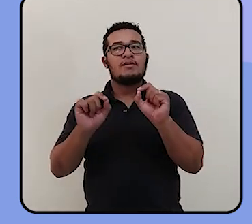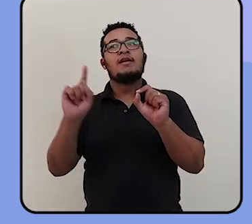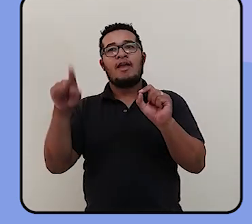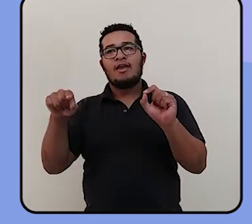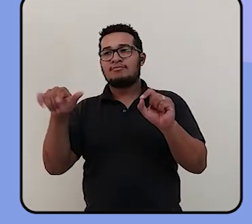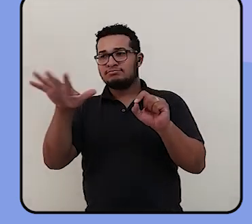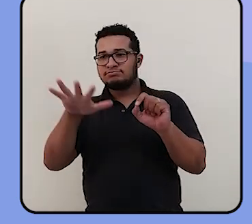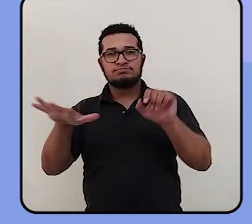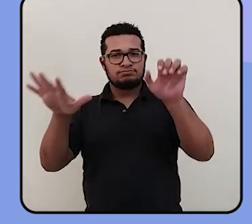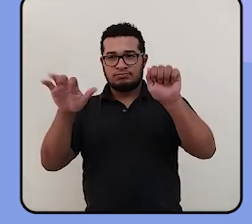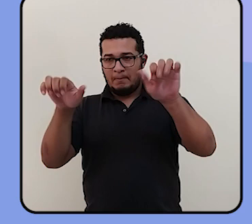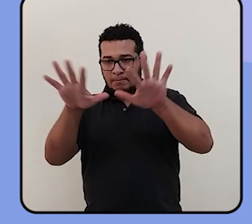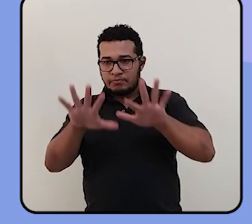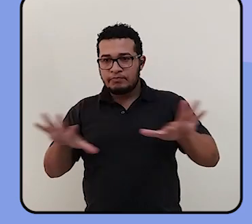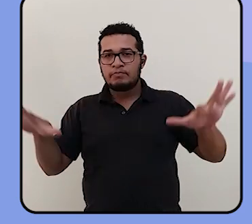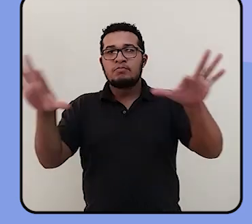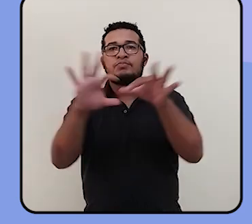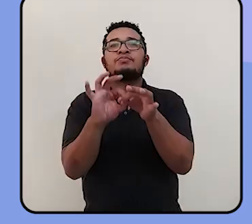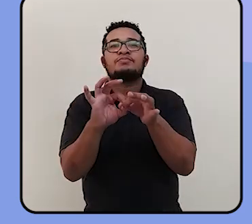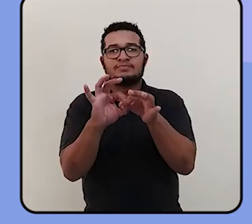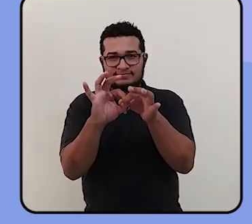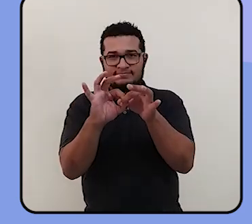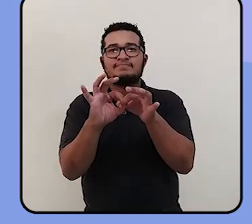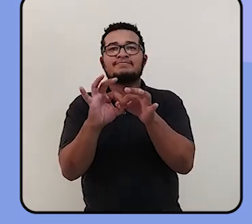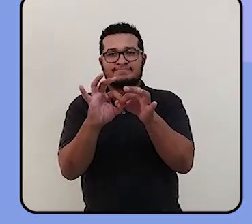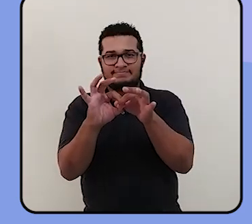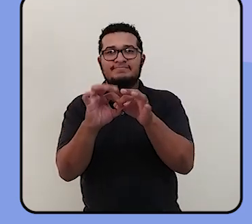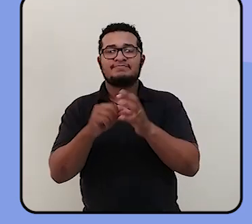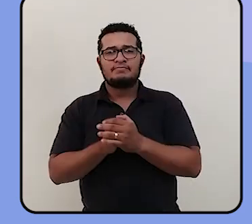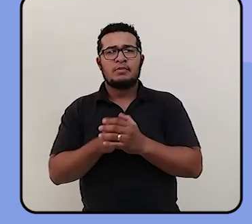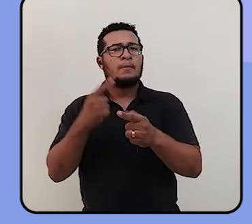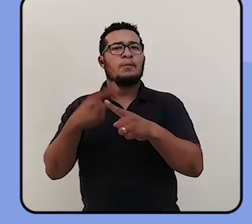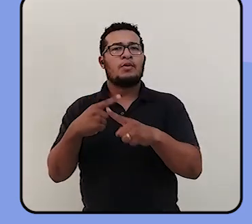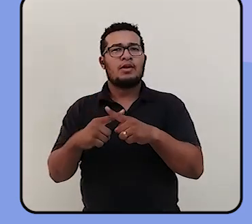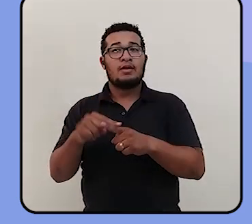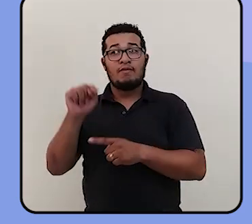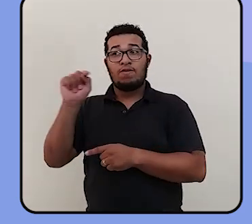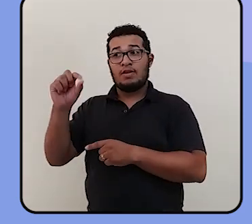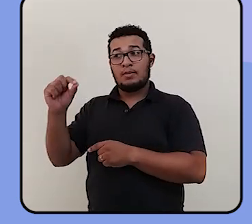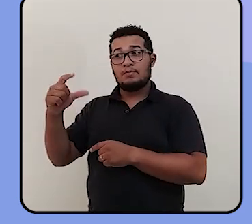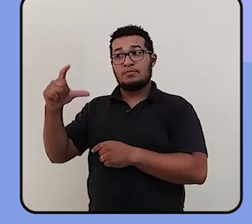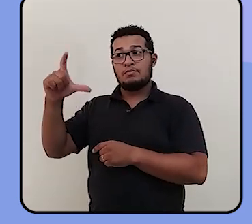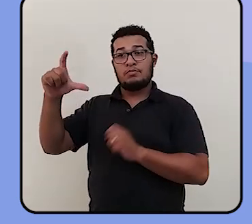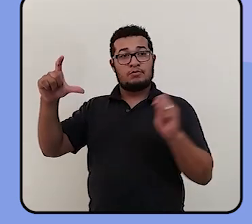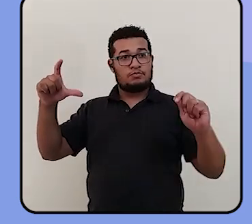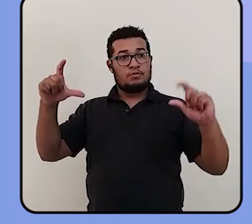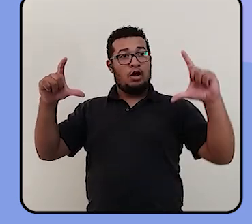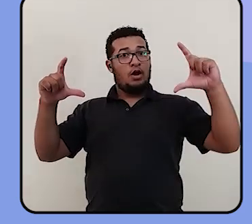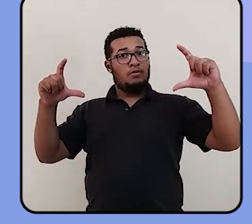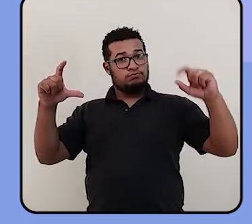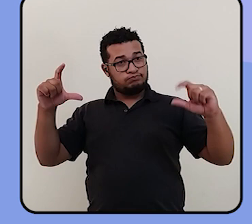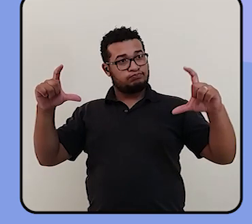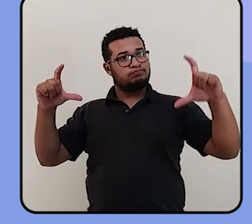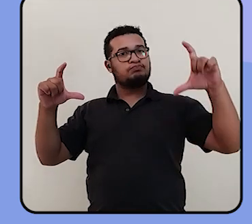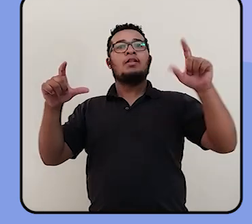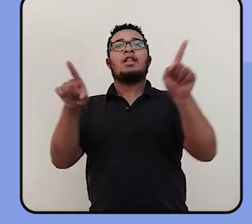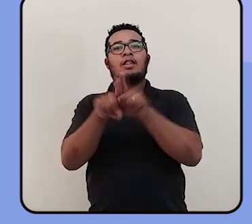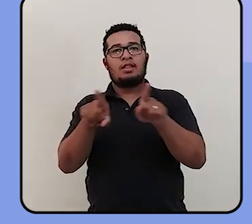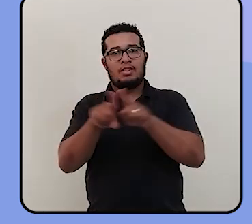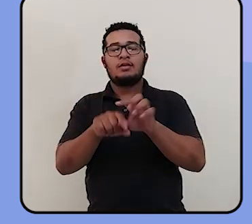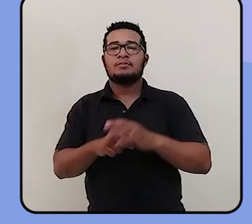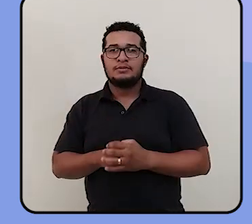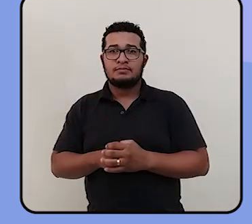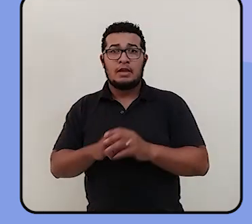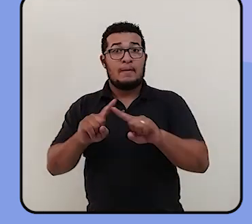Temos então grandezas diretamente proporcionais. Por quê? Porque uma aumenta, a outra